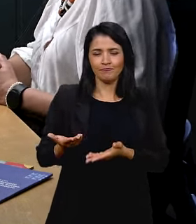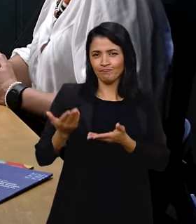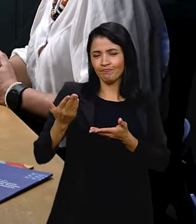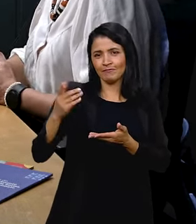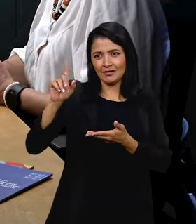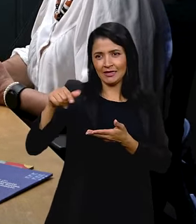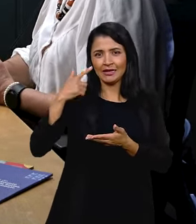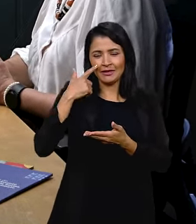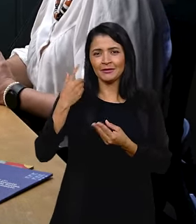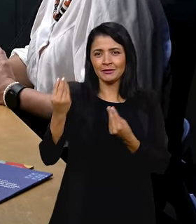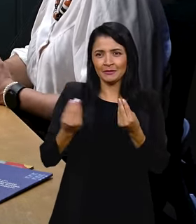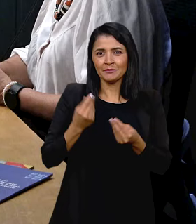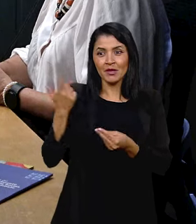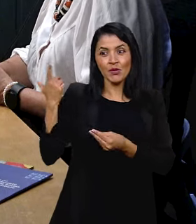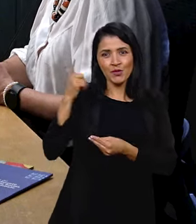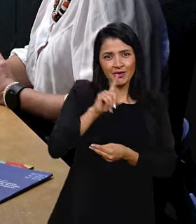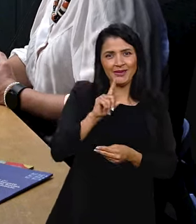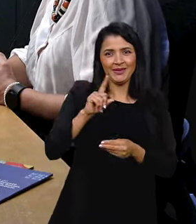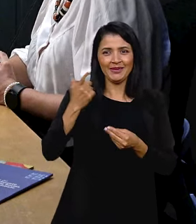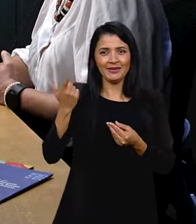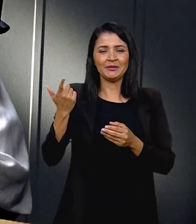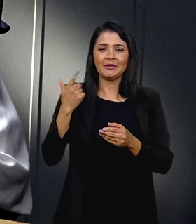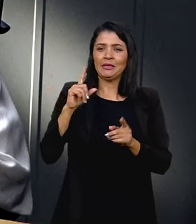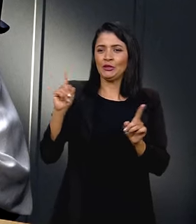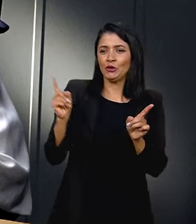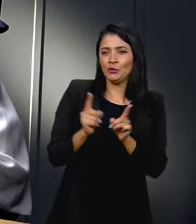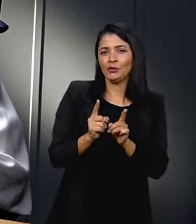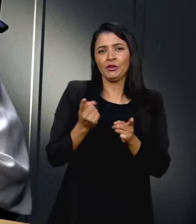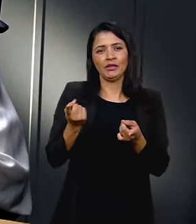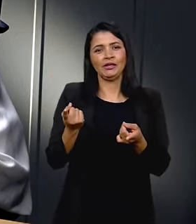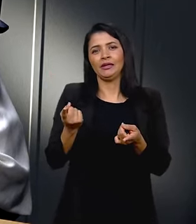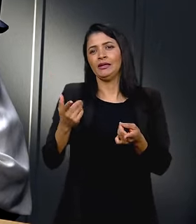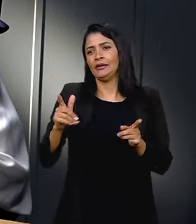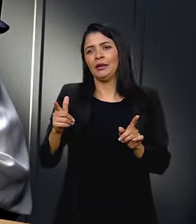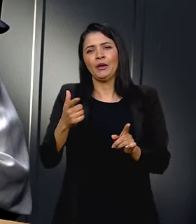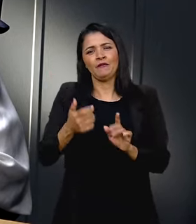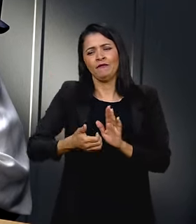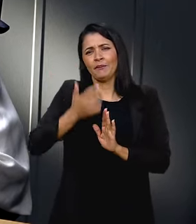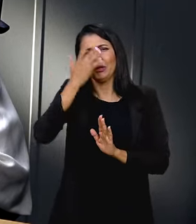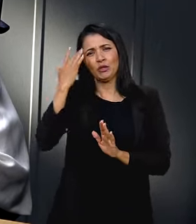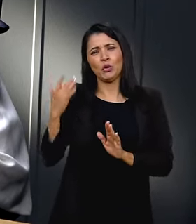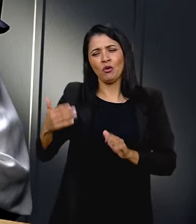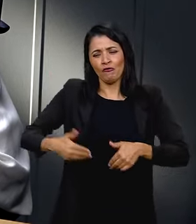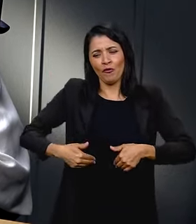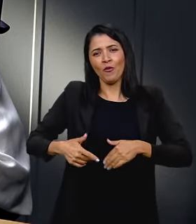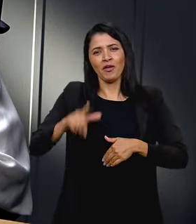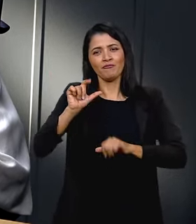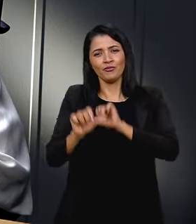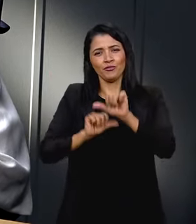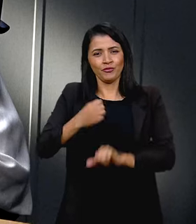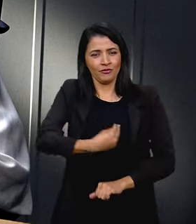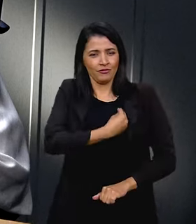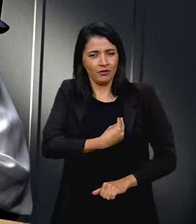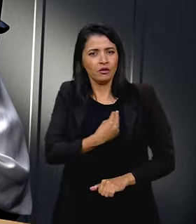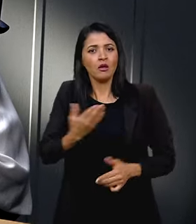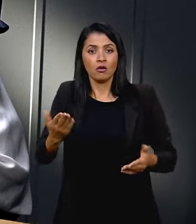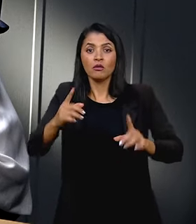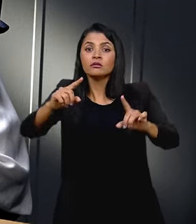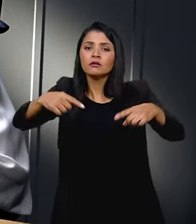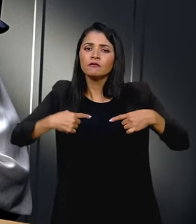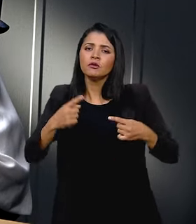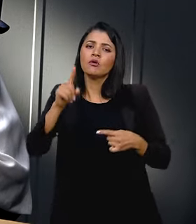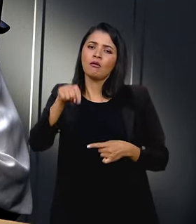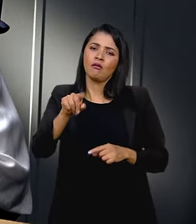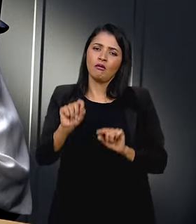desse grande dessa grande conquista né de reduzir tirar mais de 20 milhões de pessoas da situação de fome A gente tem o maior